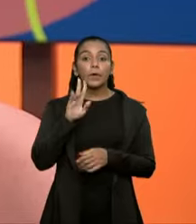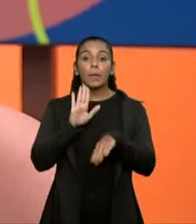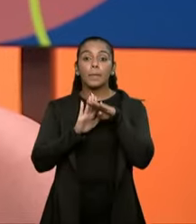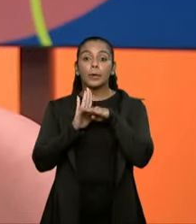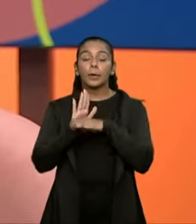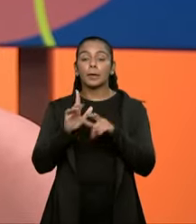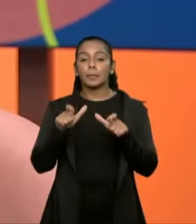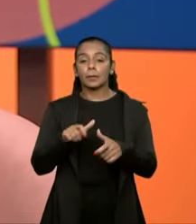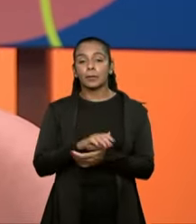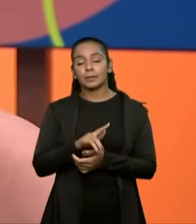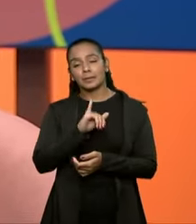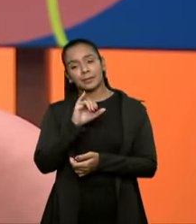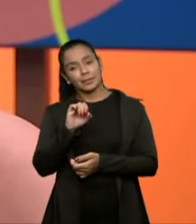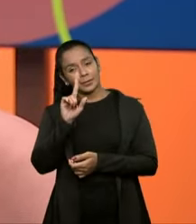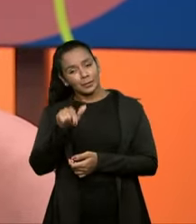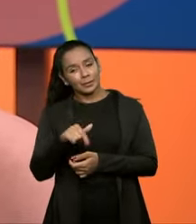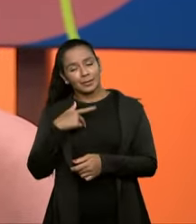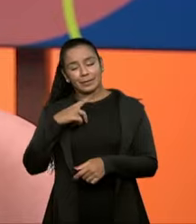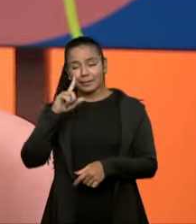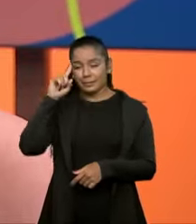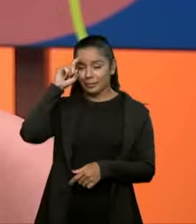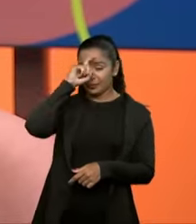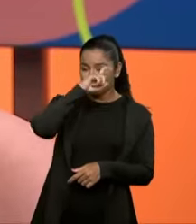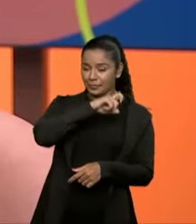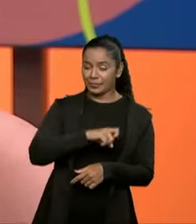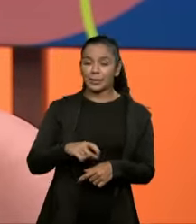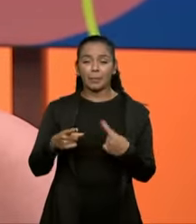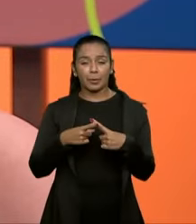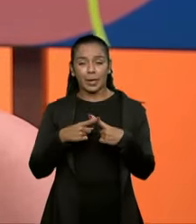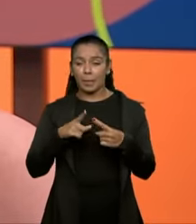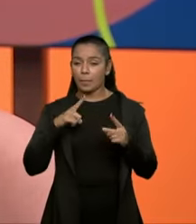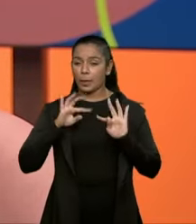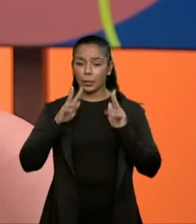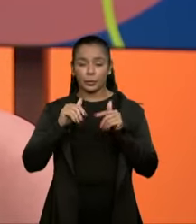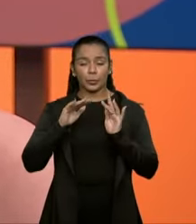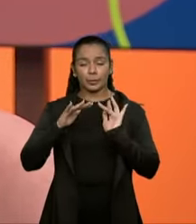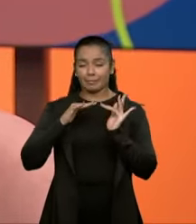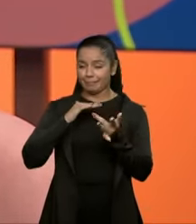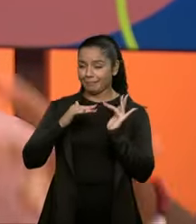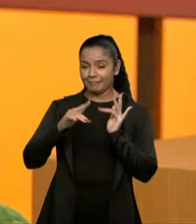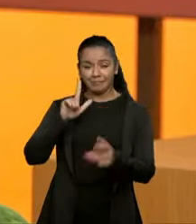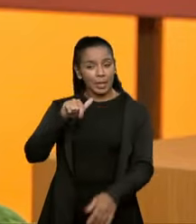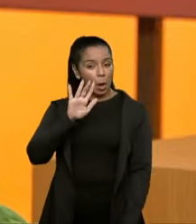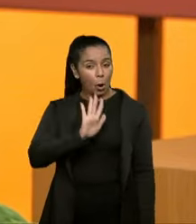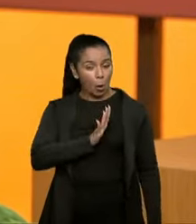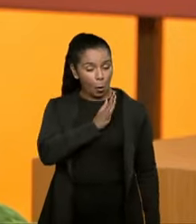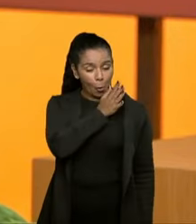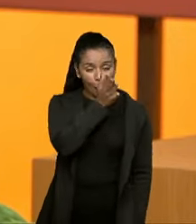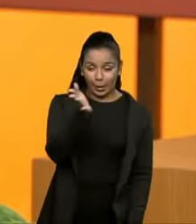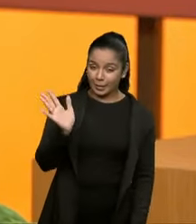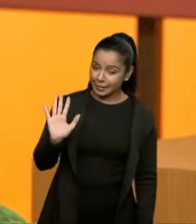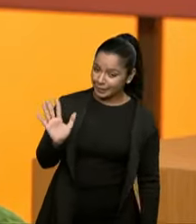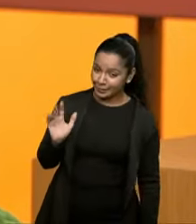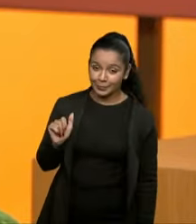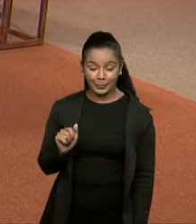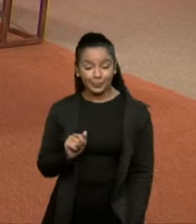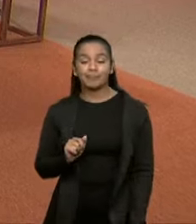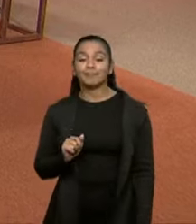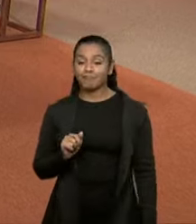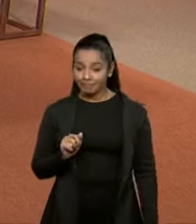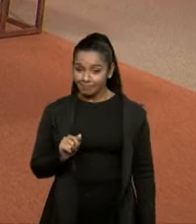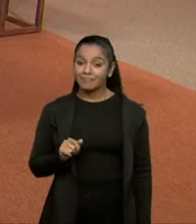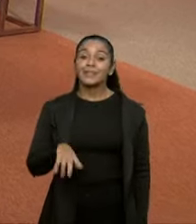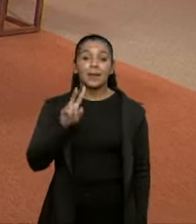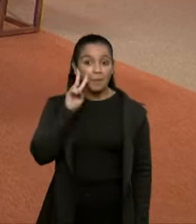Ah, rapaz, esse negócio é uma coisa de uma trabalheira, porque tem que editar pra todas as redes, é uma coisa horrorosa. Mas vê, vamos ver, é, então, um gostinho pra da ver, gente. Pra